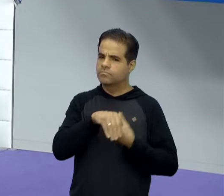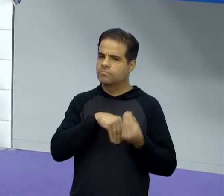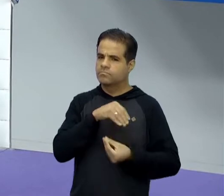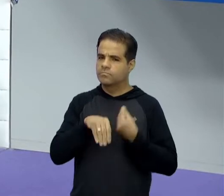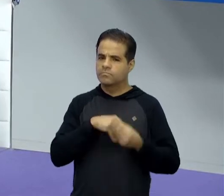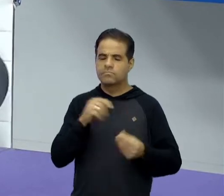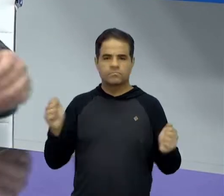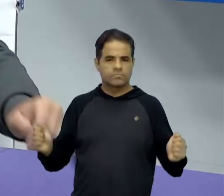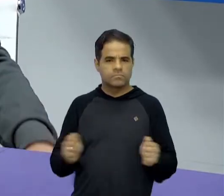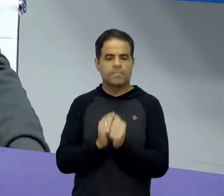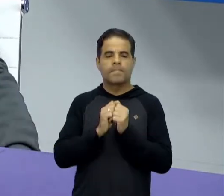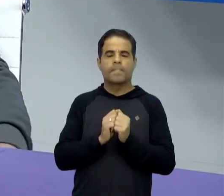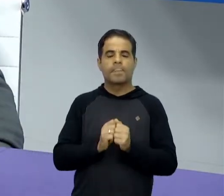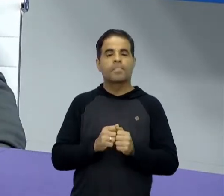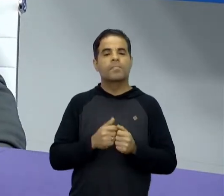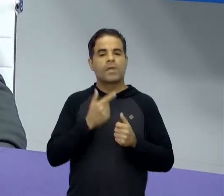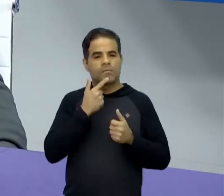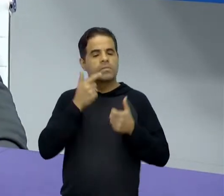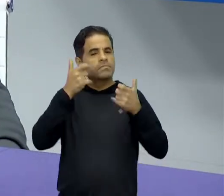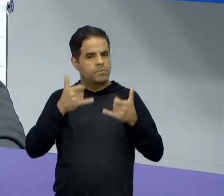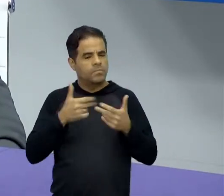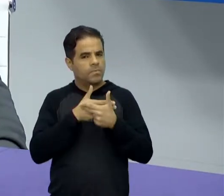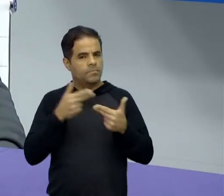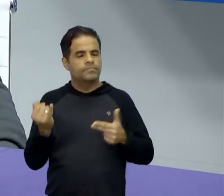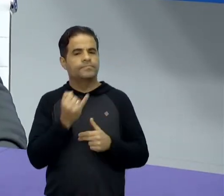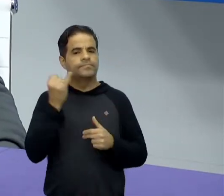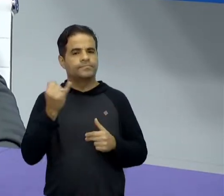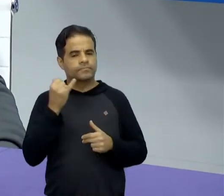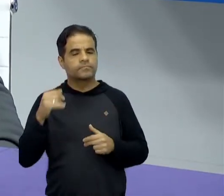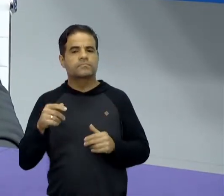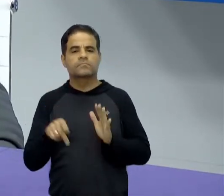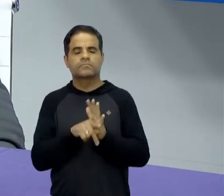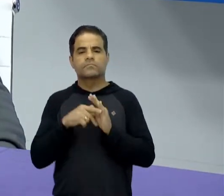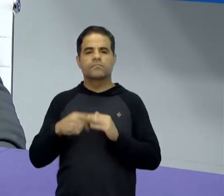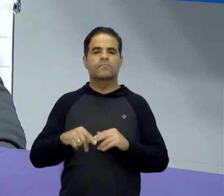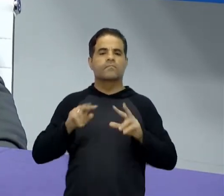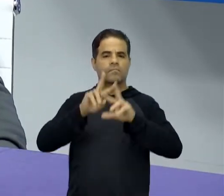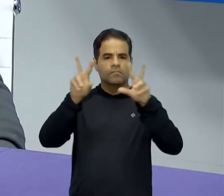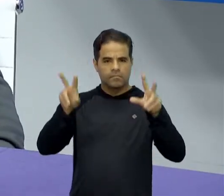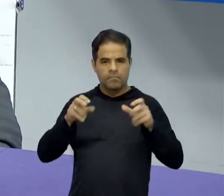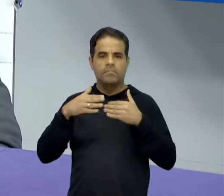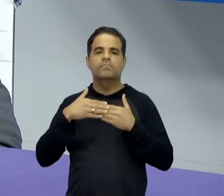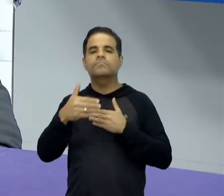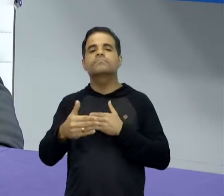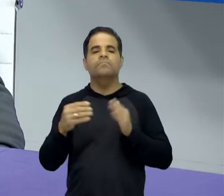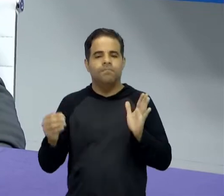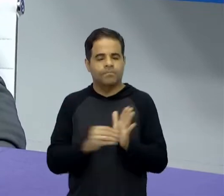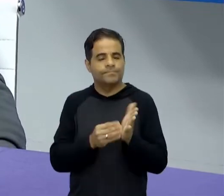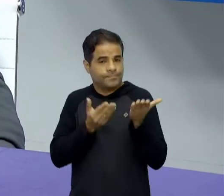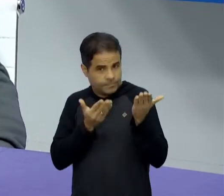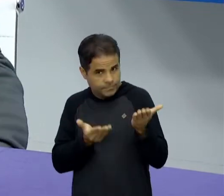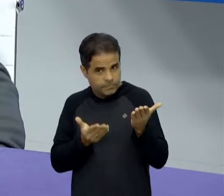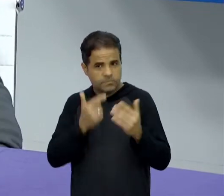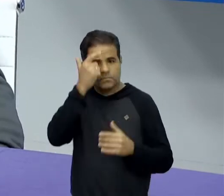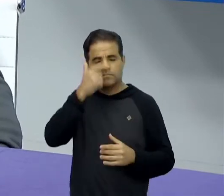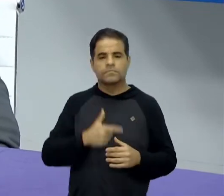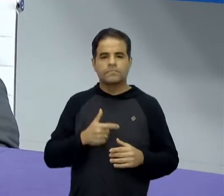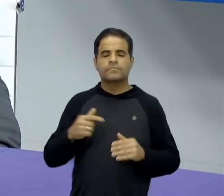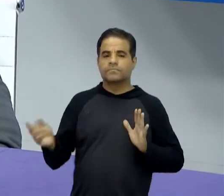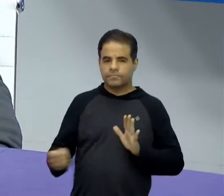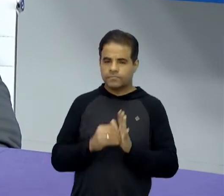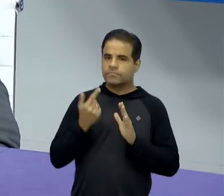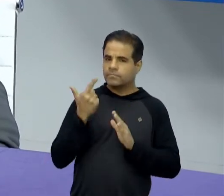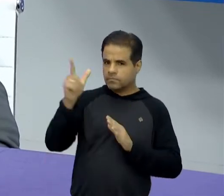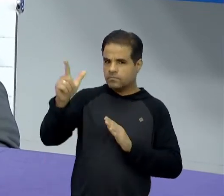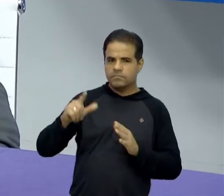Isso. Você tocou em algo que eu acho muito importante, porque fazia parte dos dilemas quando eu era garotão, estudante, né? Em outra